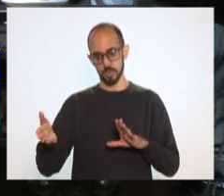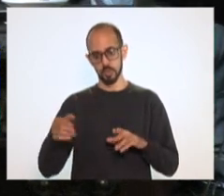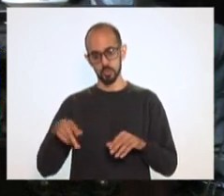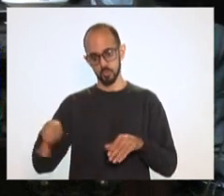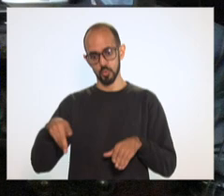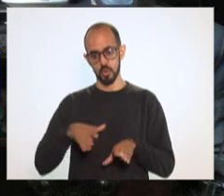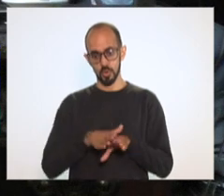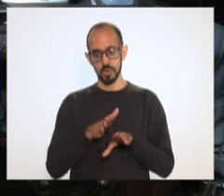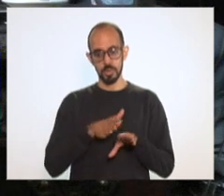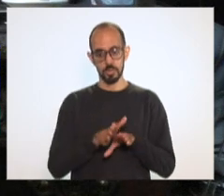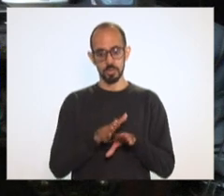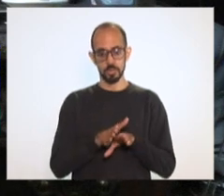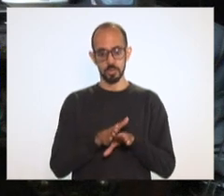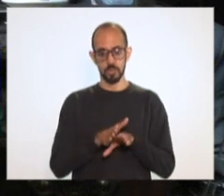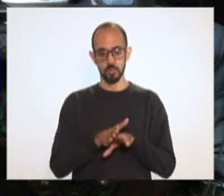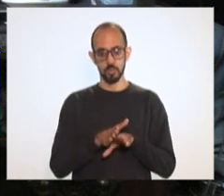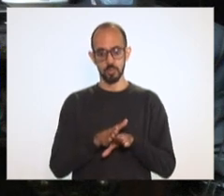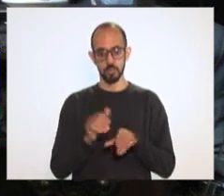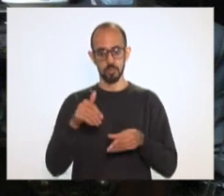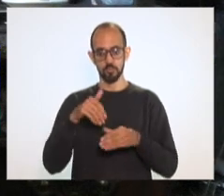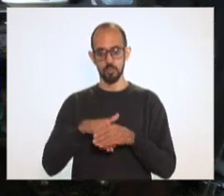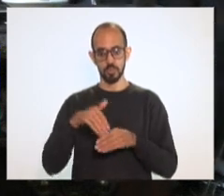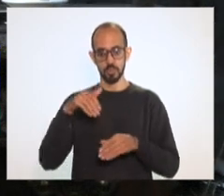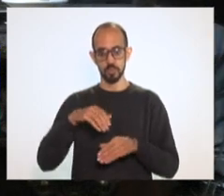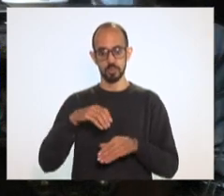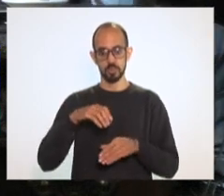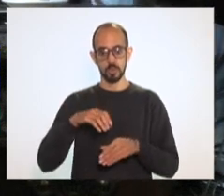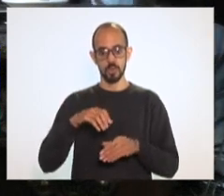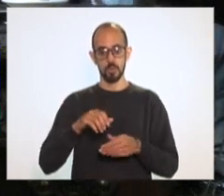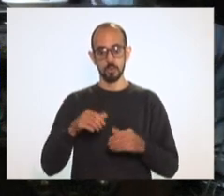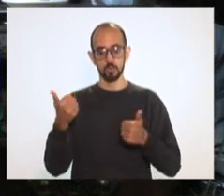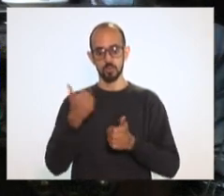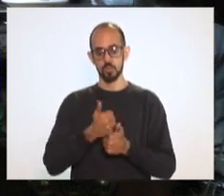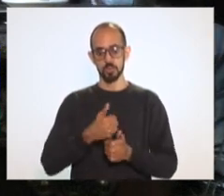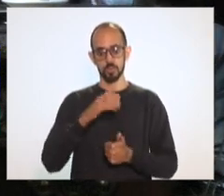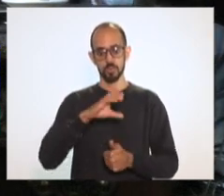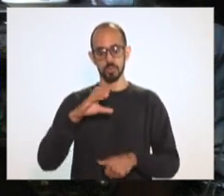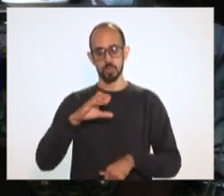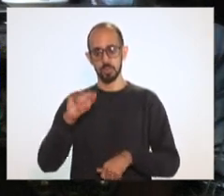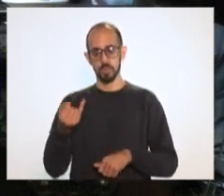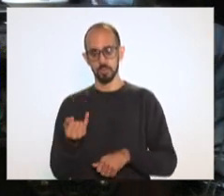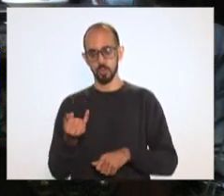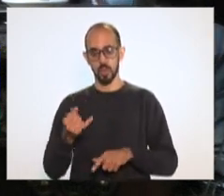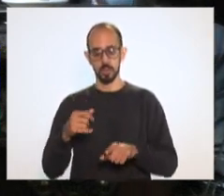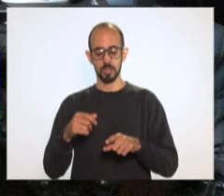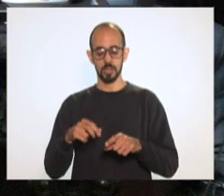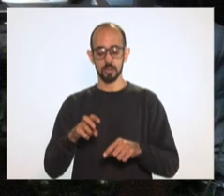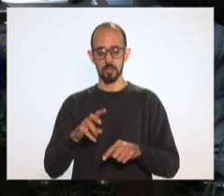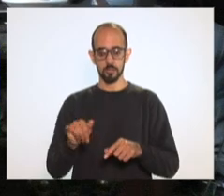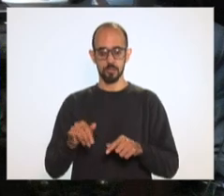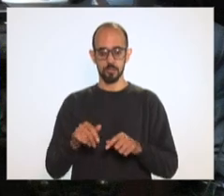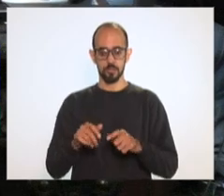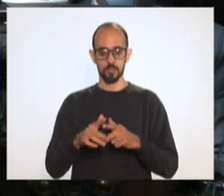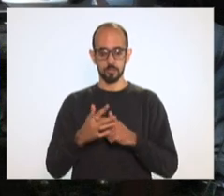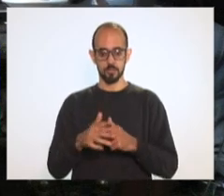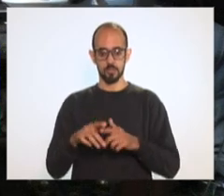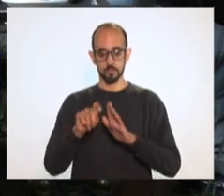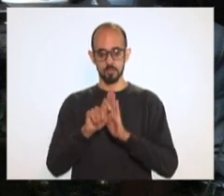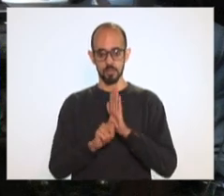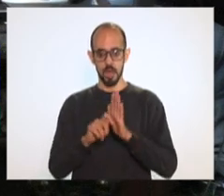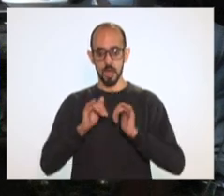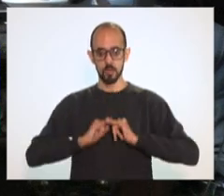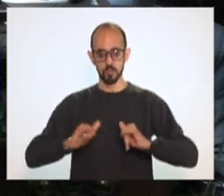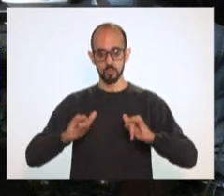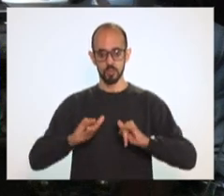em votação, substitutivo da CCJ com forma final de redação. Os senhores que aprovam, permaneçam como estão aprovados. Vai autógrafo. Anuncio, em regime de urgência e